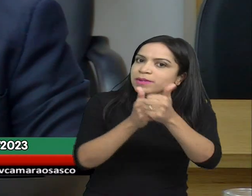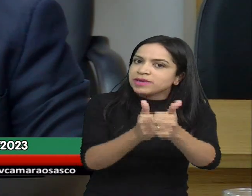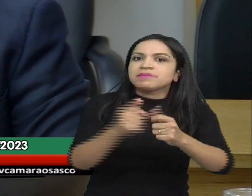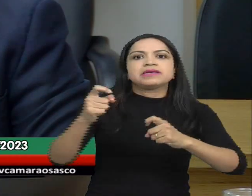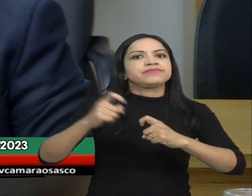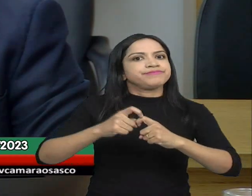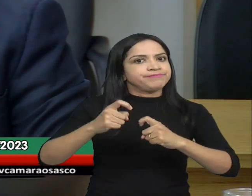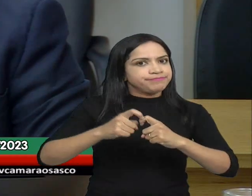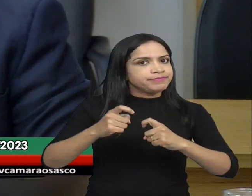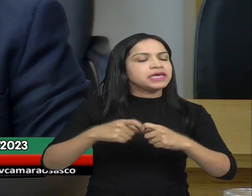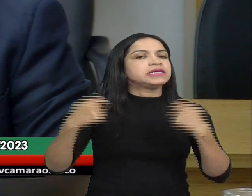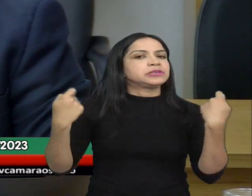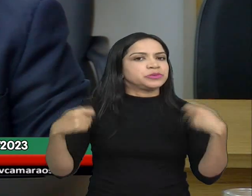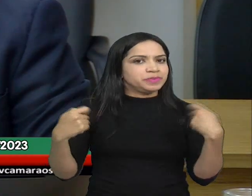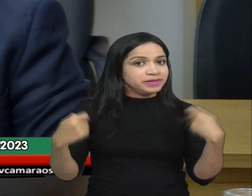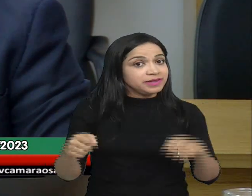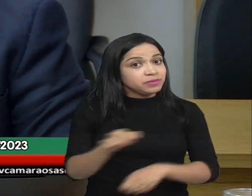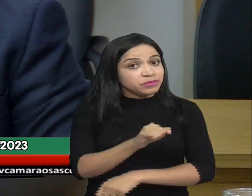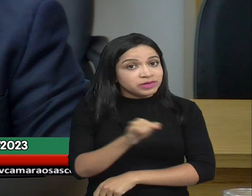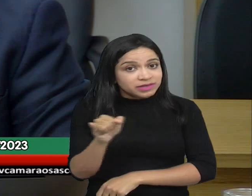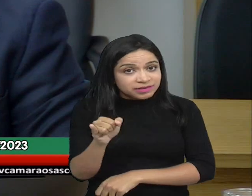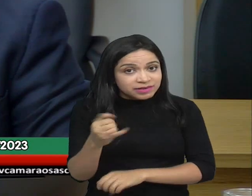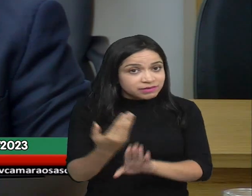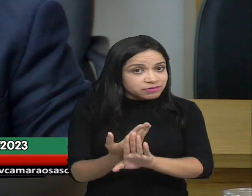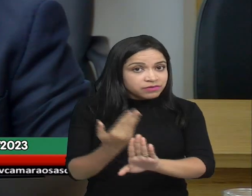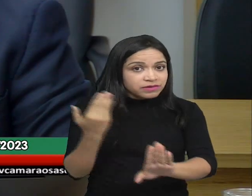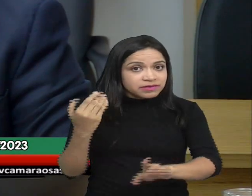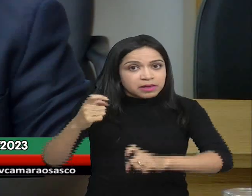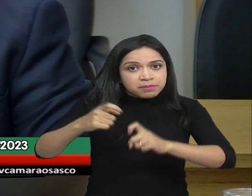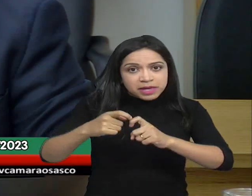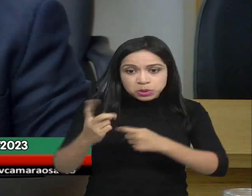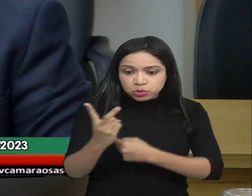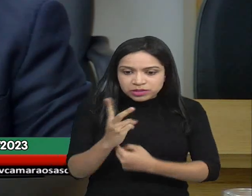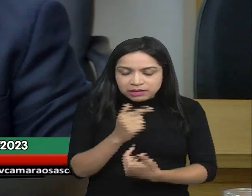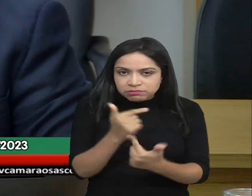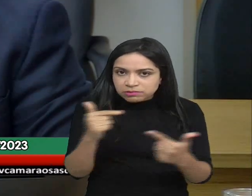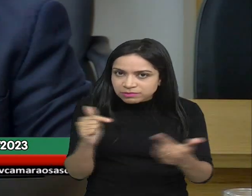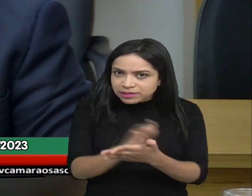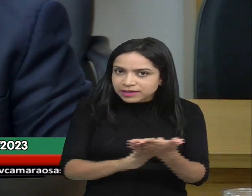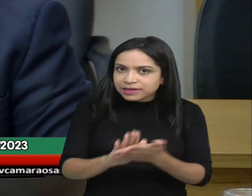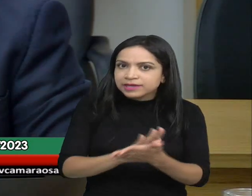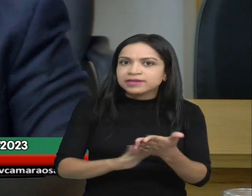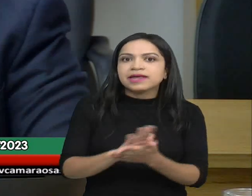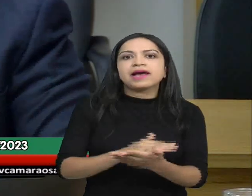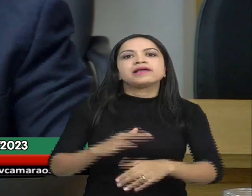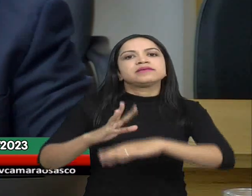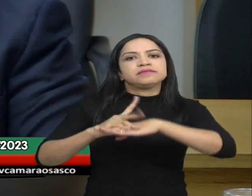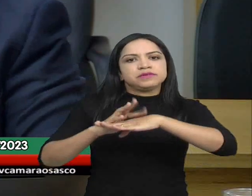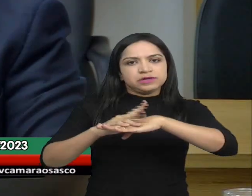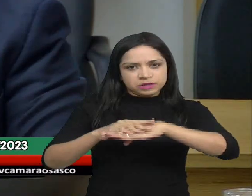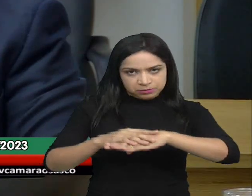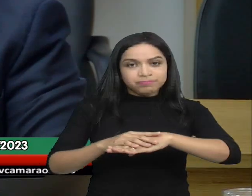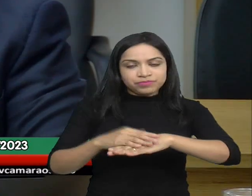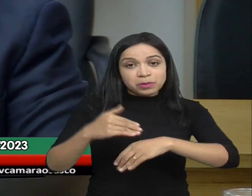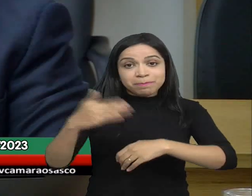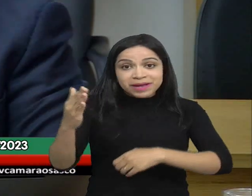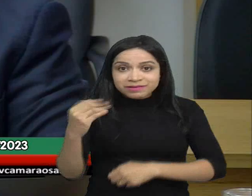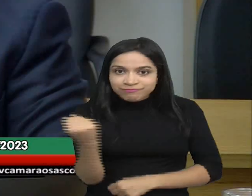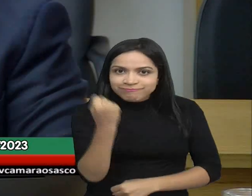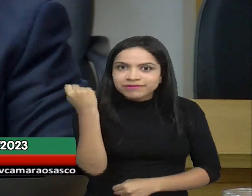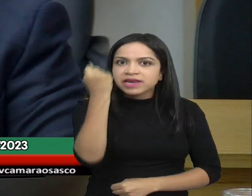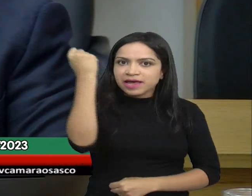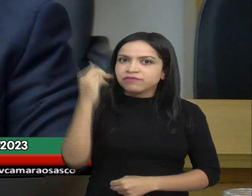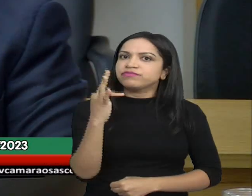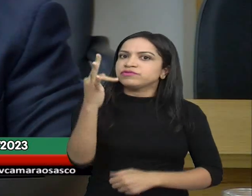vai voltar e vai perder tudo que já se fez. Então, não é porque eu pus o stent, está tudo bem.